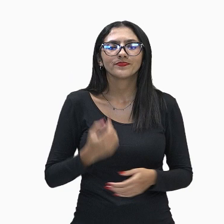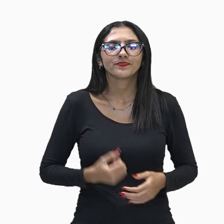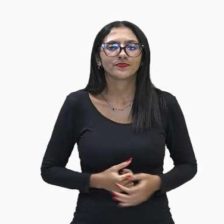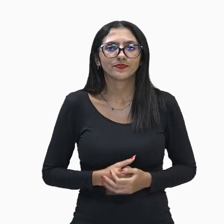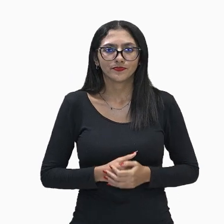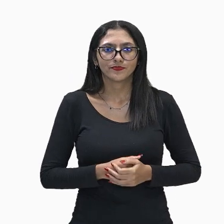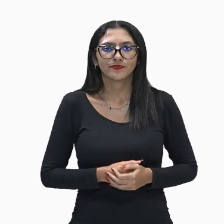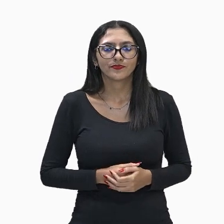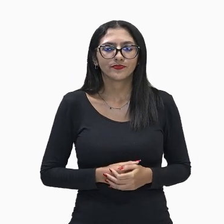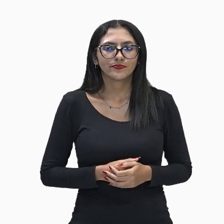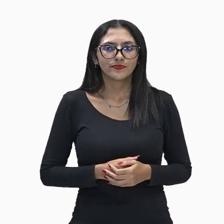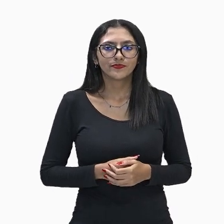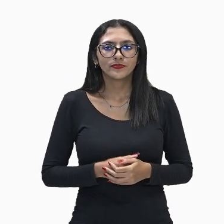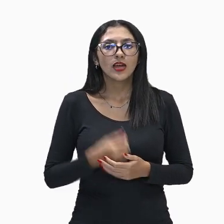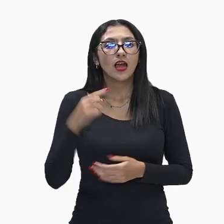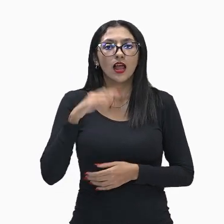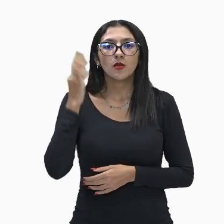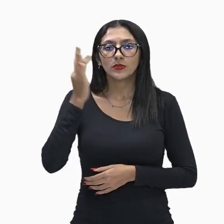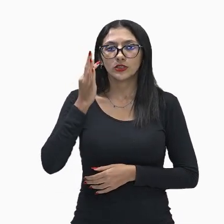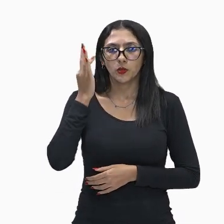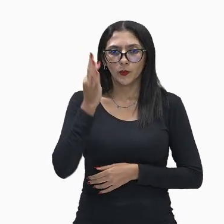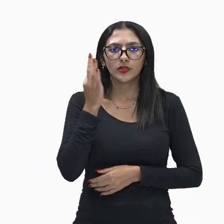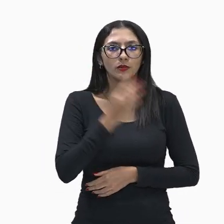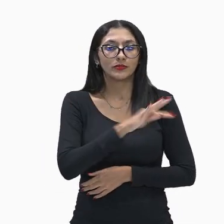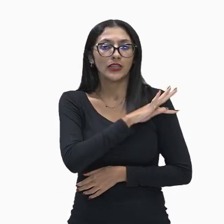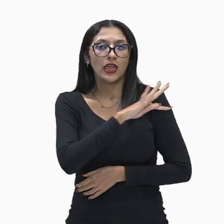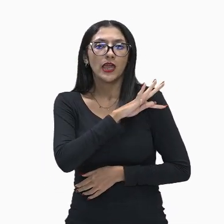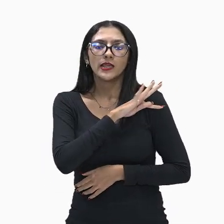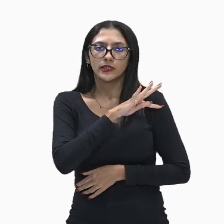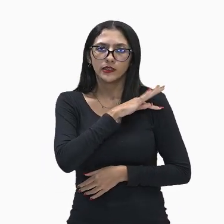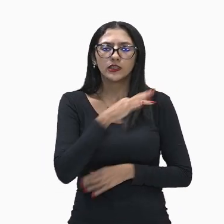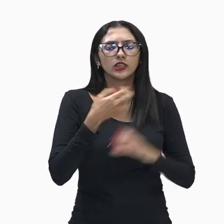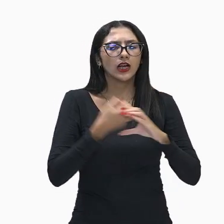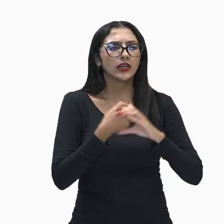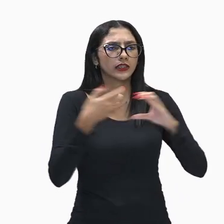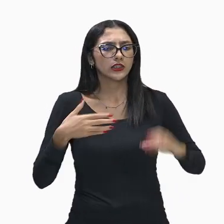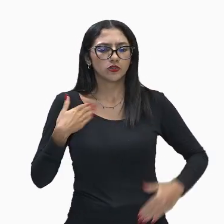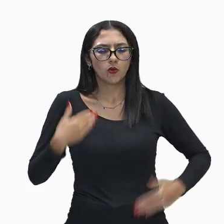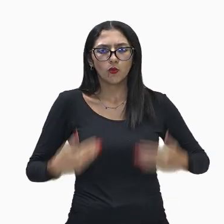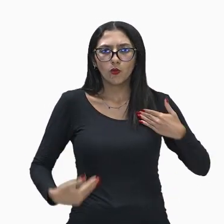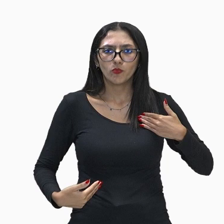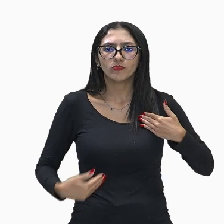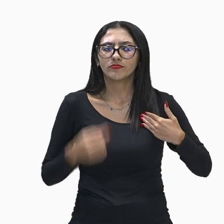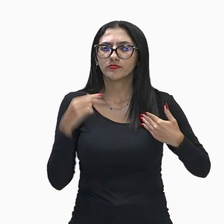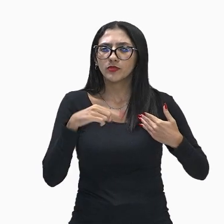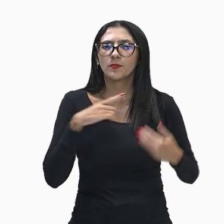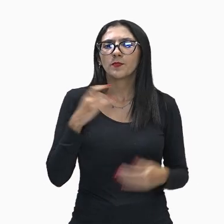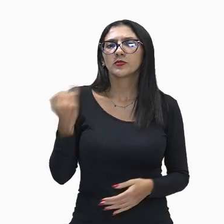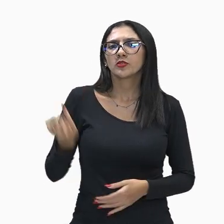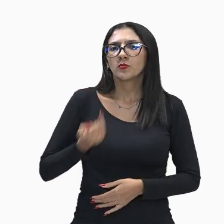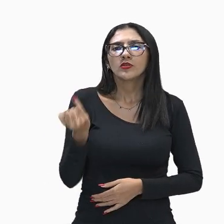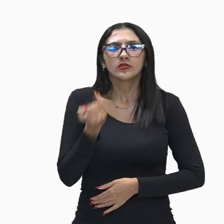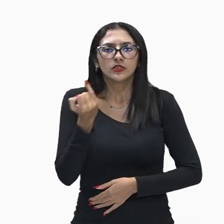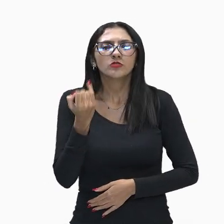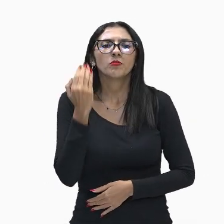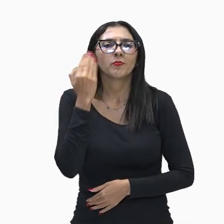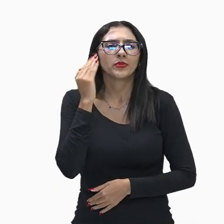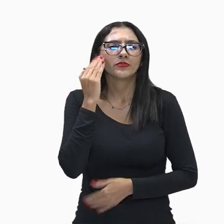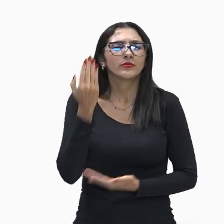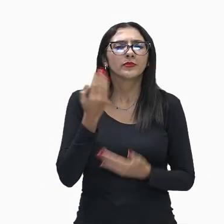diz pra gente é uma teoria técnica de classificação corporal extremamente importante para entendermos